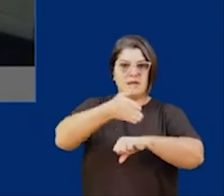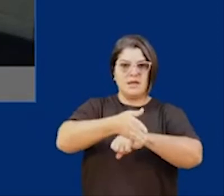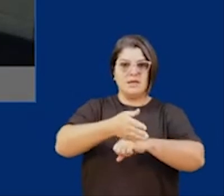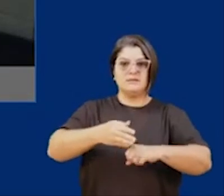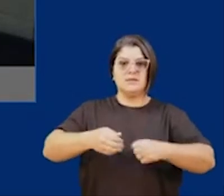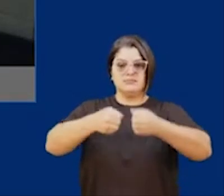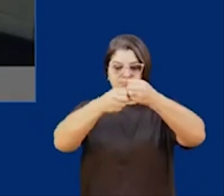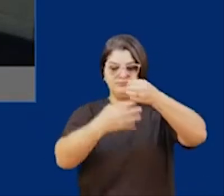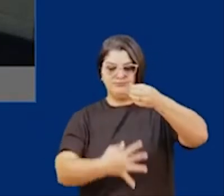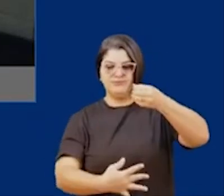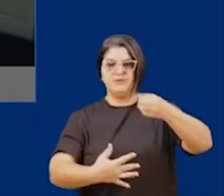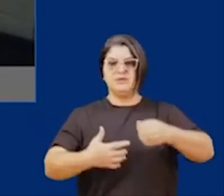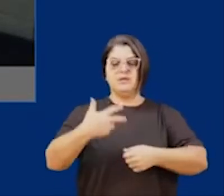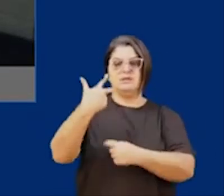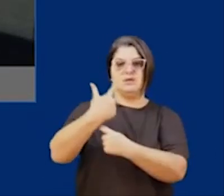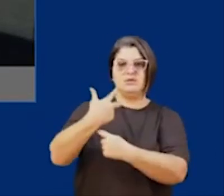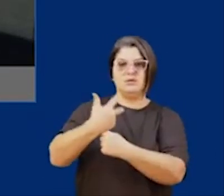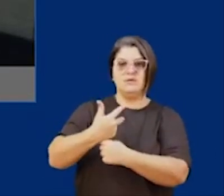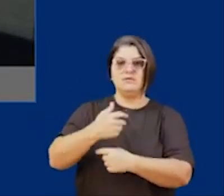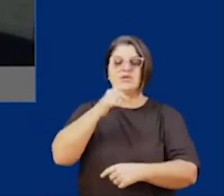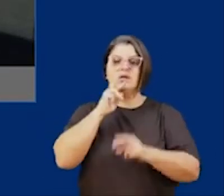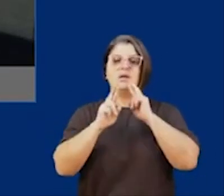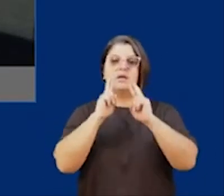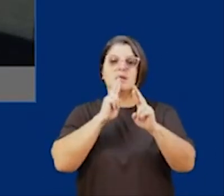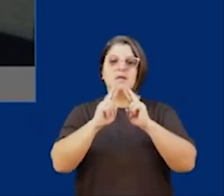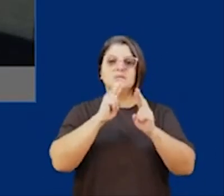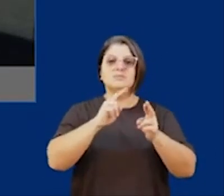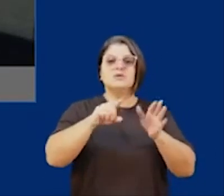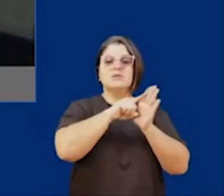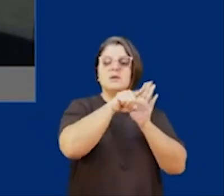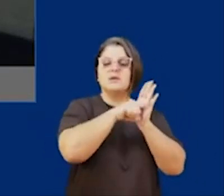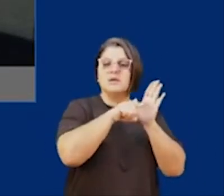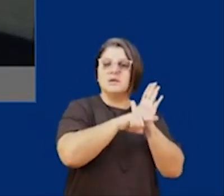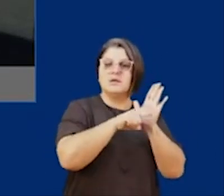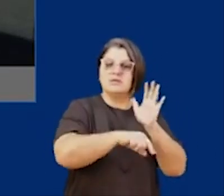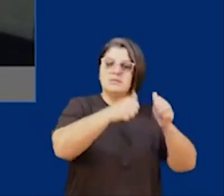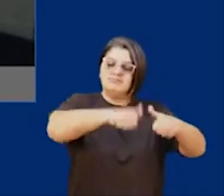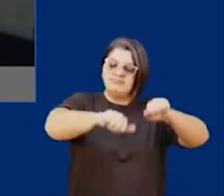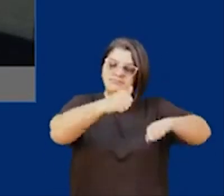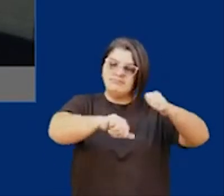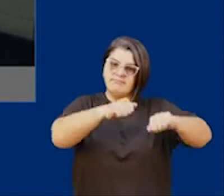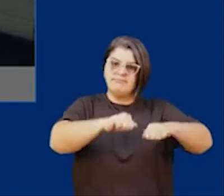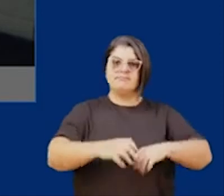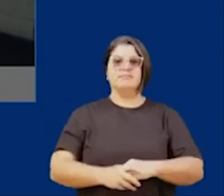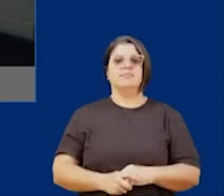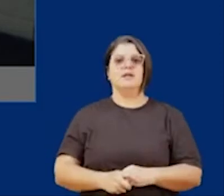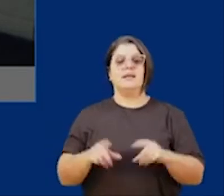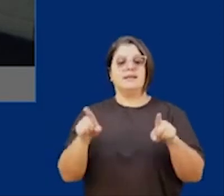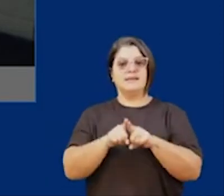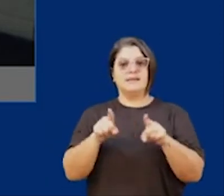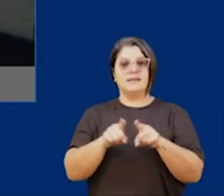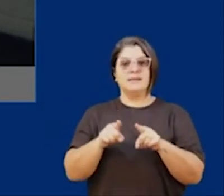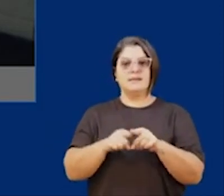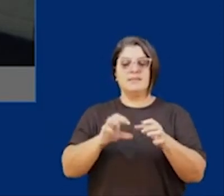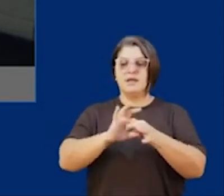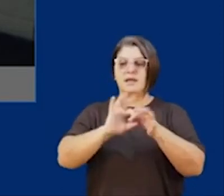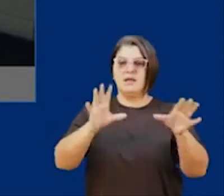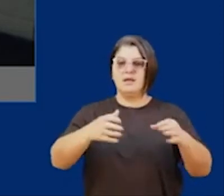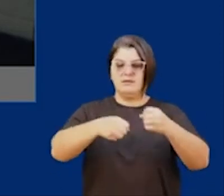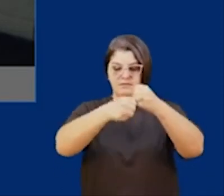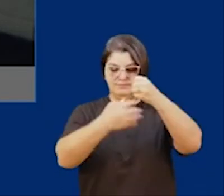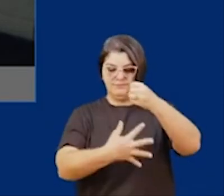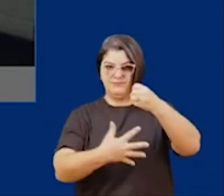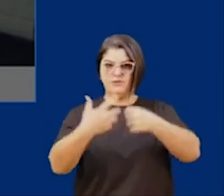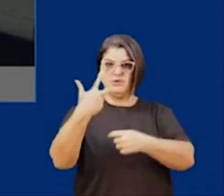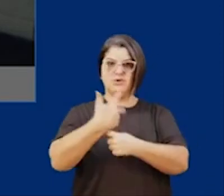vídeo e respondam a um breve questionário de avaliação. E também está disponível na descrição do vídeo